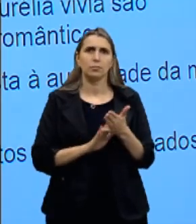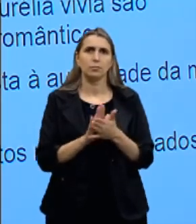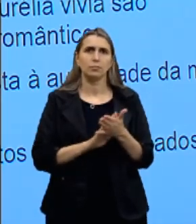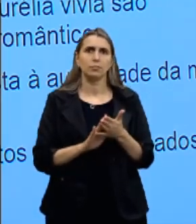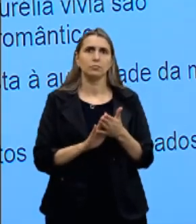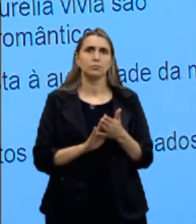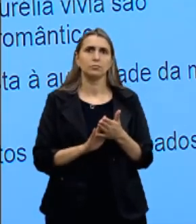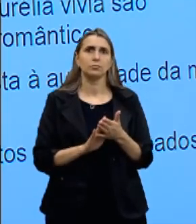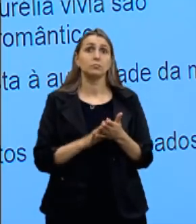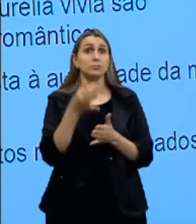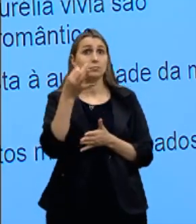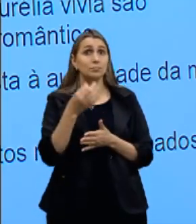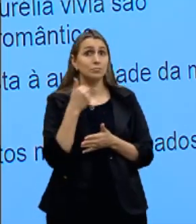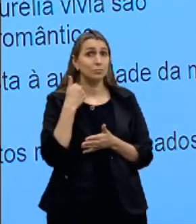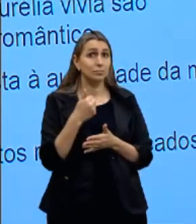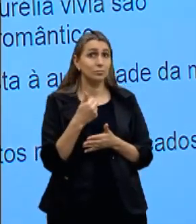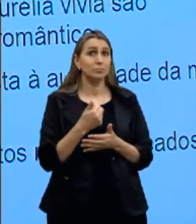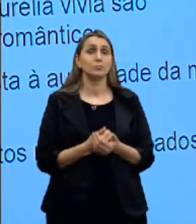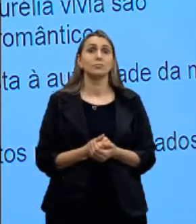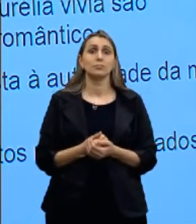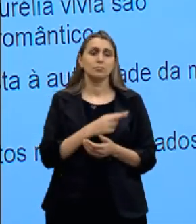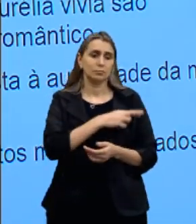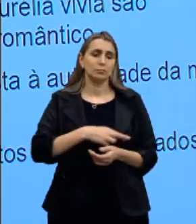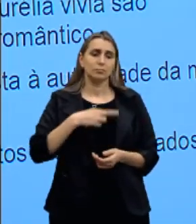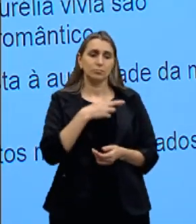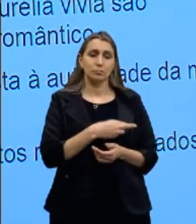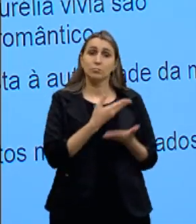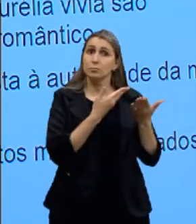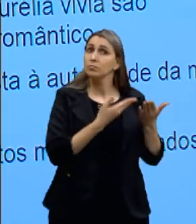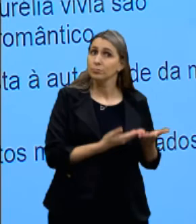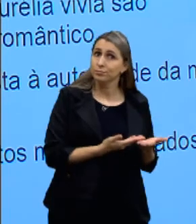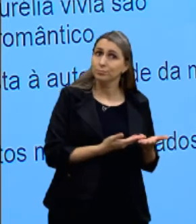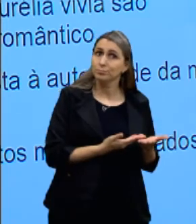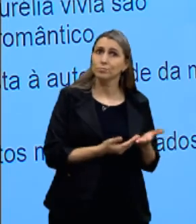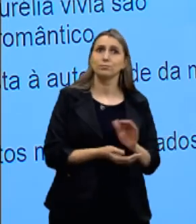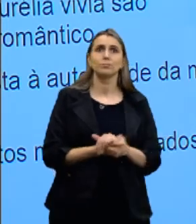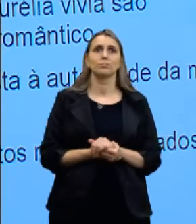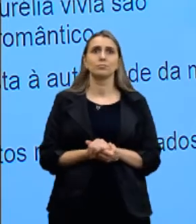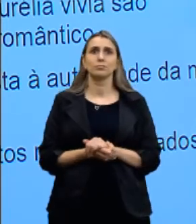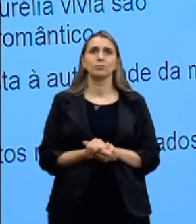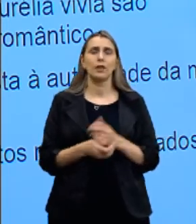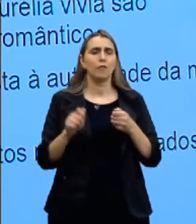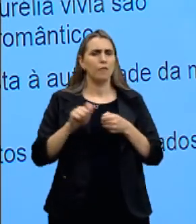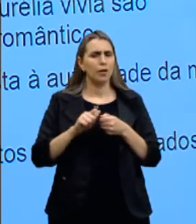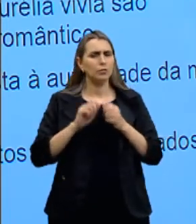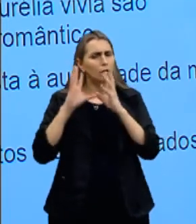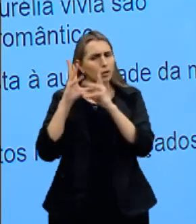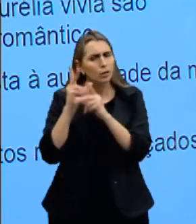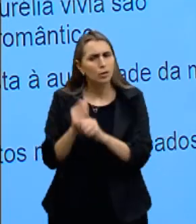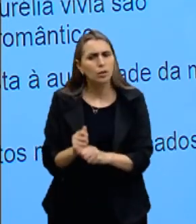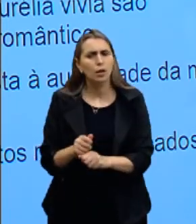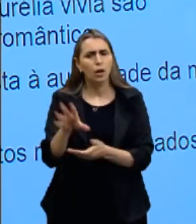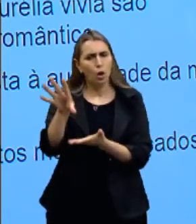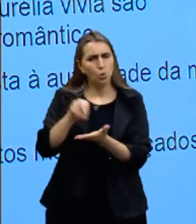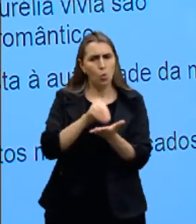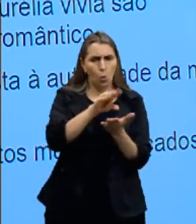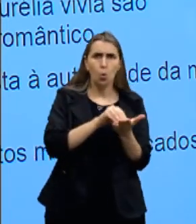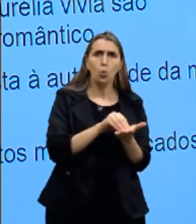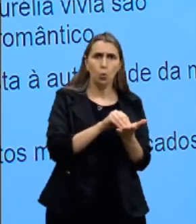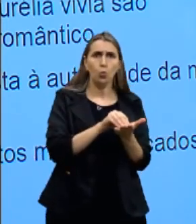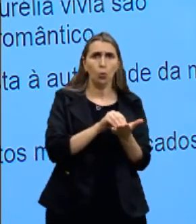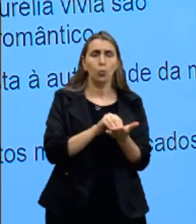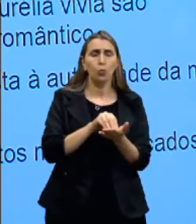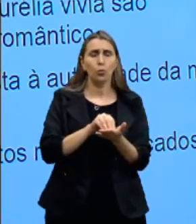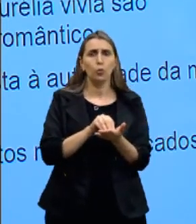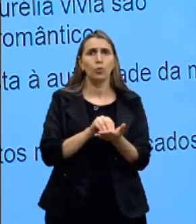Tá certo meus queridos então romantismo é isso tá façam e se resume a nota aqui da questão que a